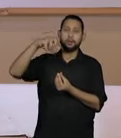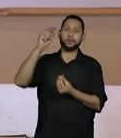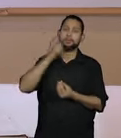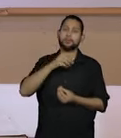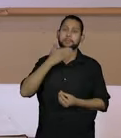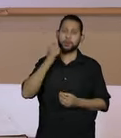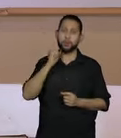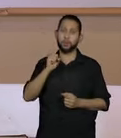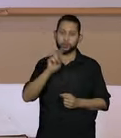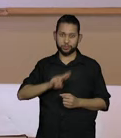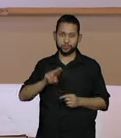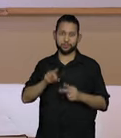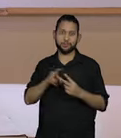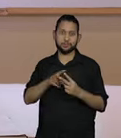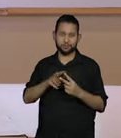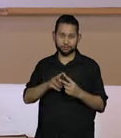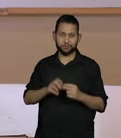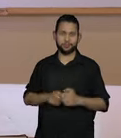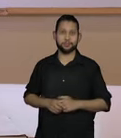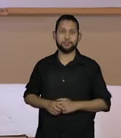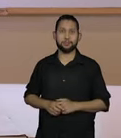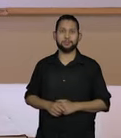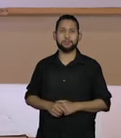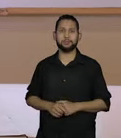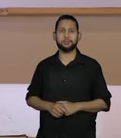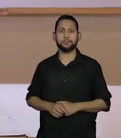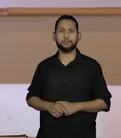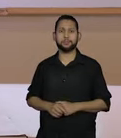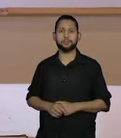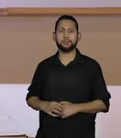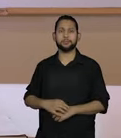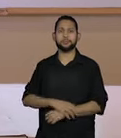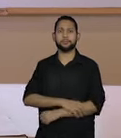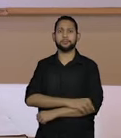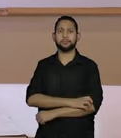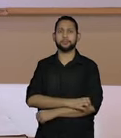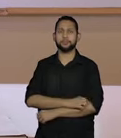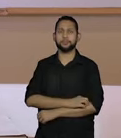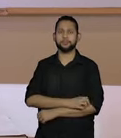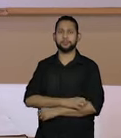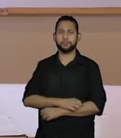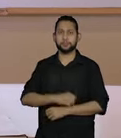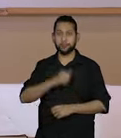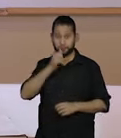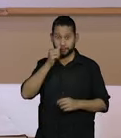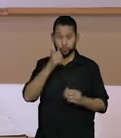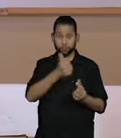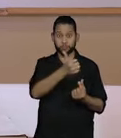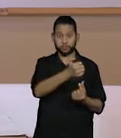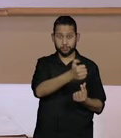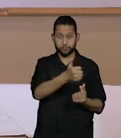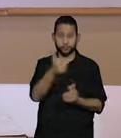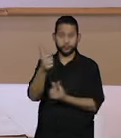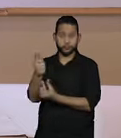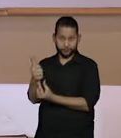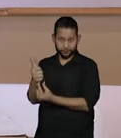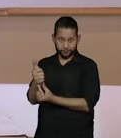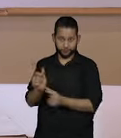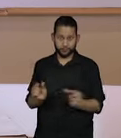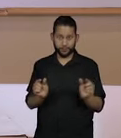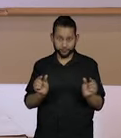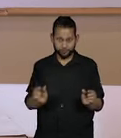no caso, o ácido. Vou já colocar um outro, que é o que eu vou usar o